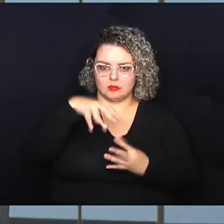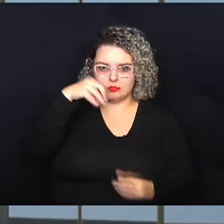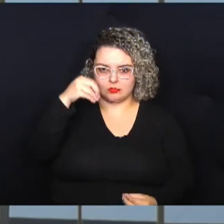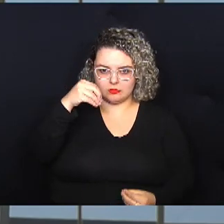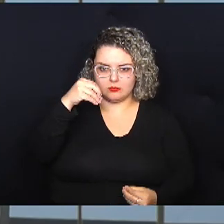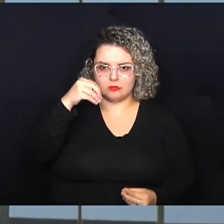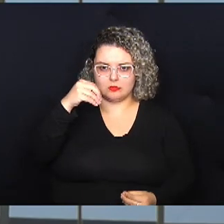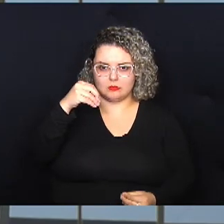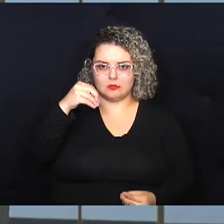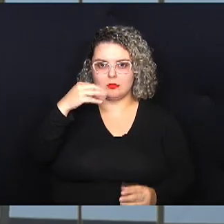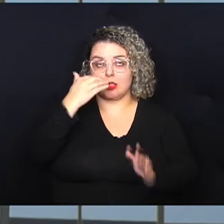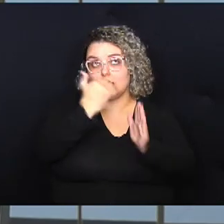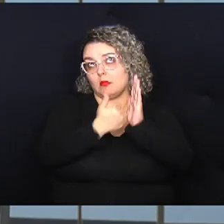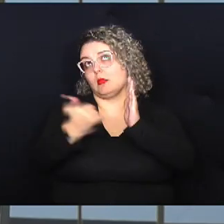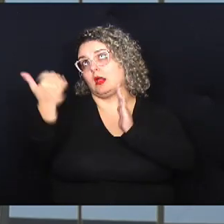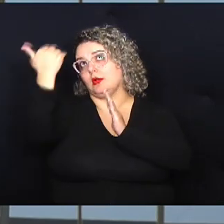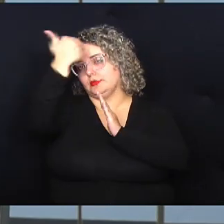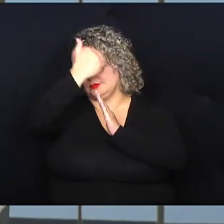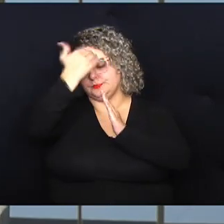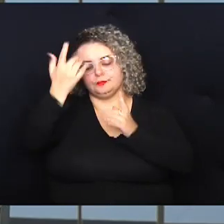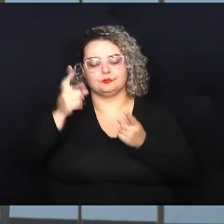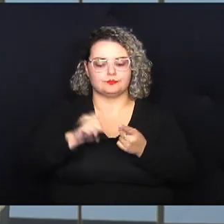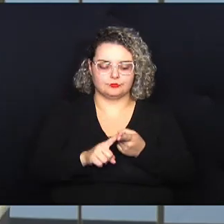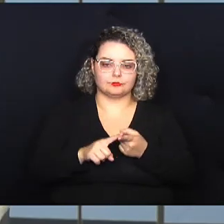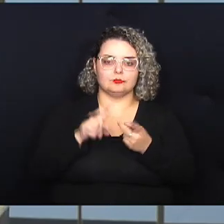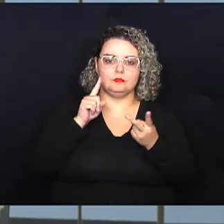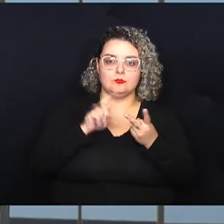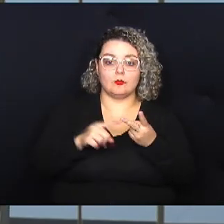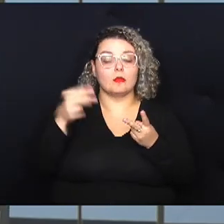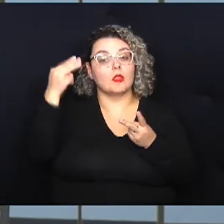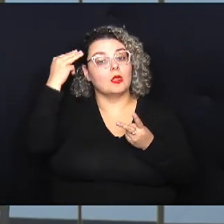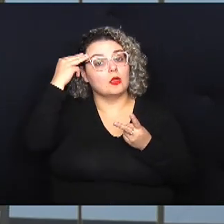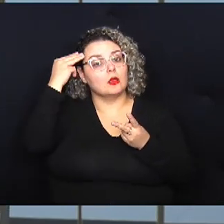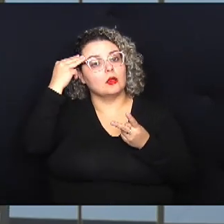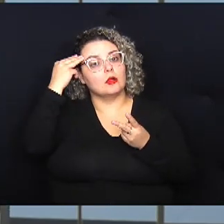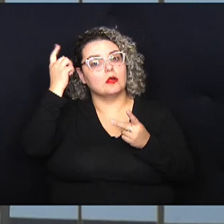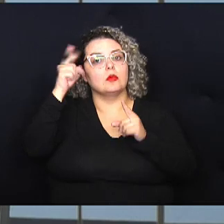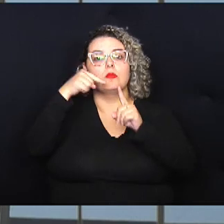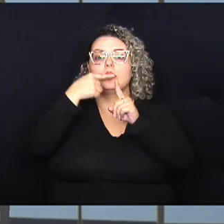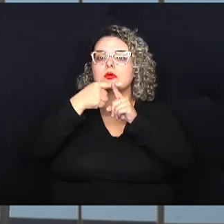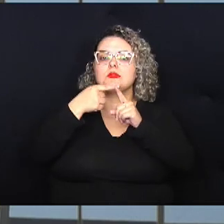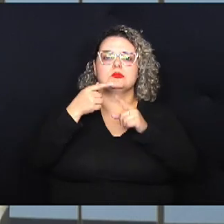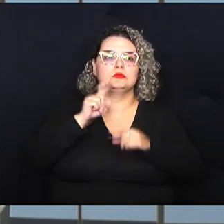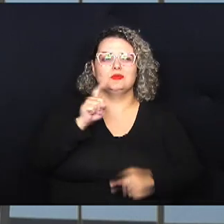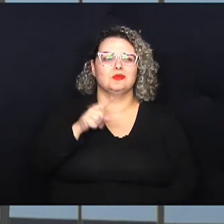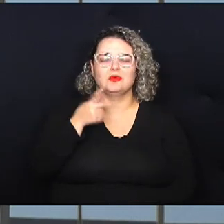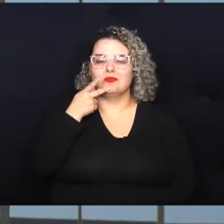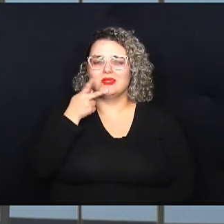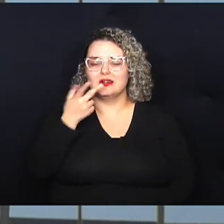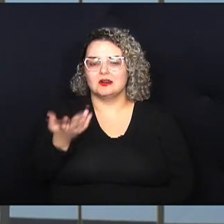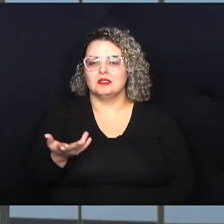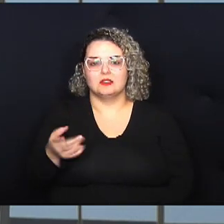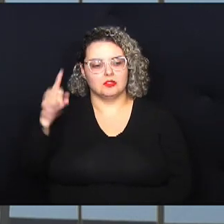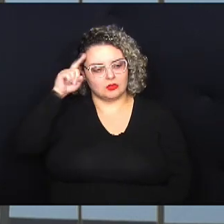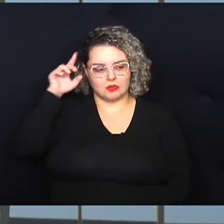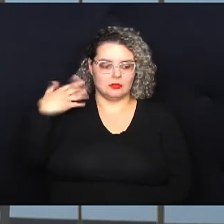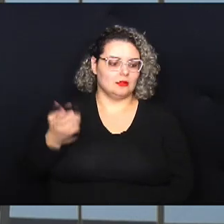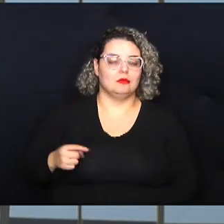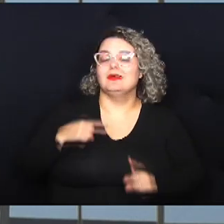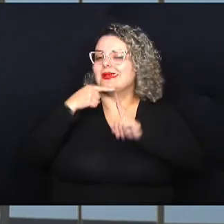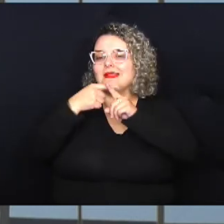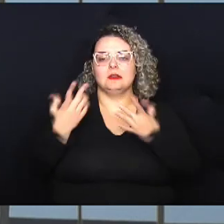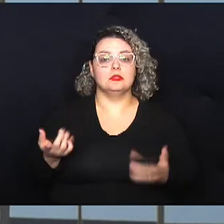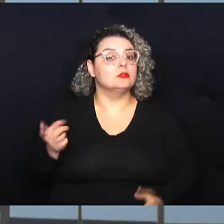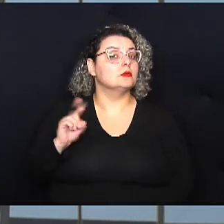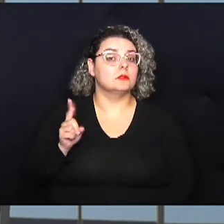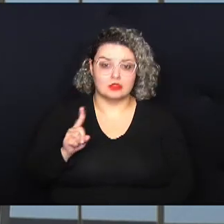maior, ok? Você está com a sua mente positiva. Não estou dizendo assim, todo dia eu vou levantar positivo.